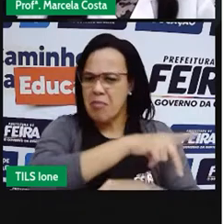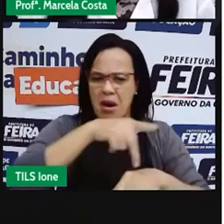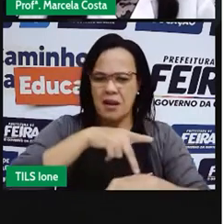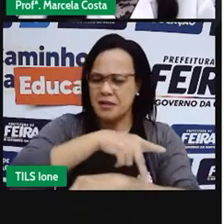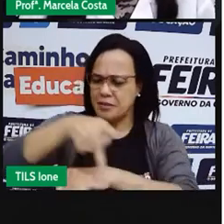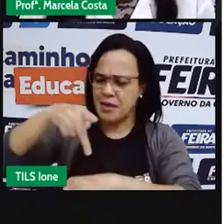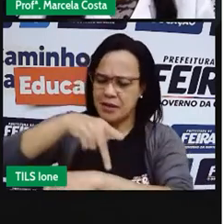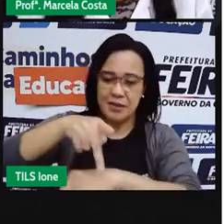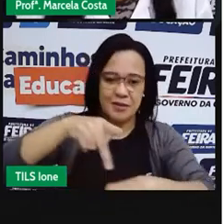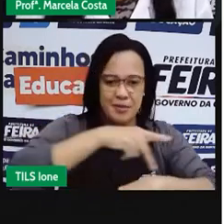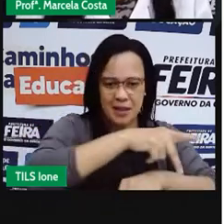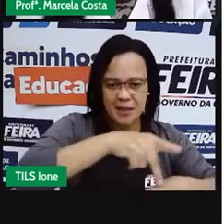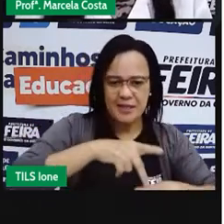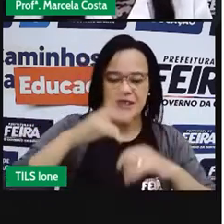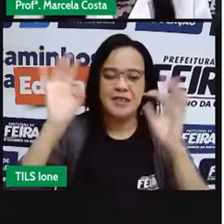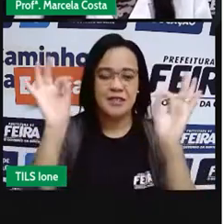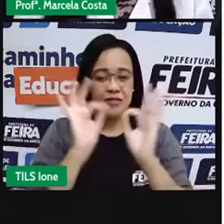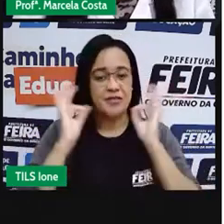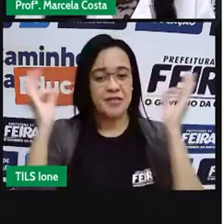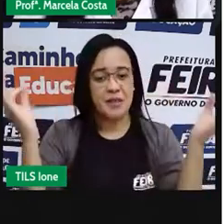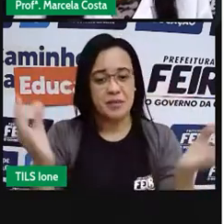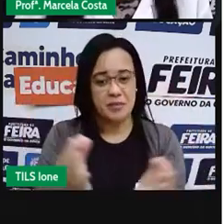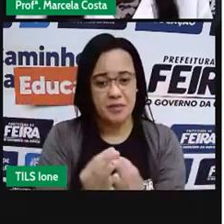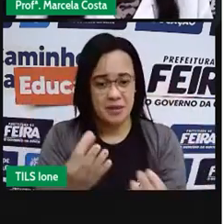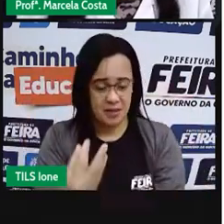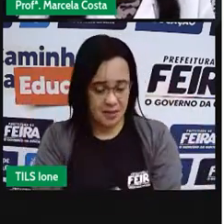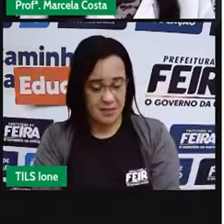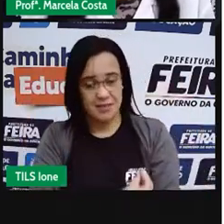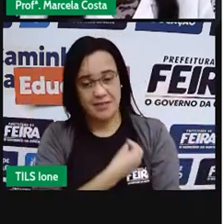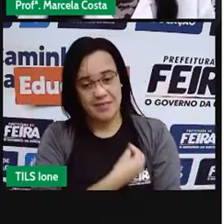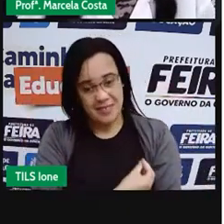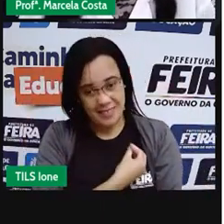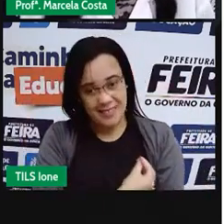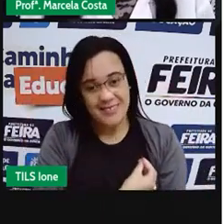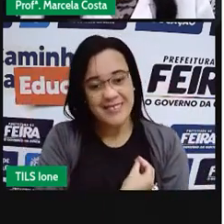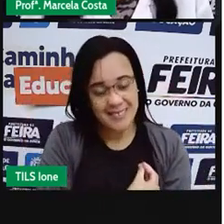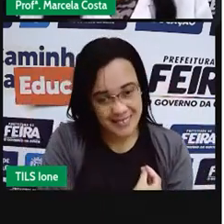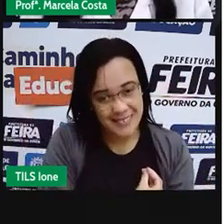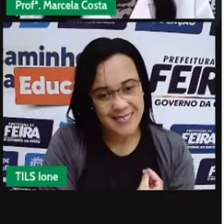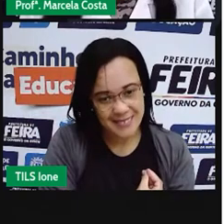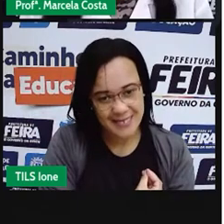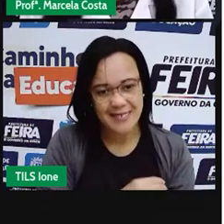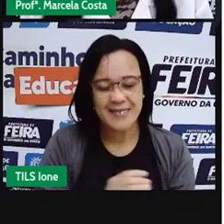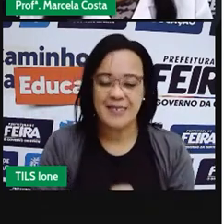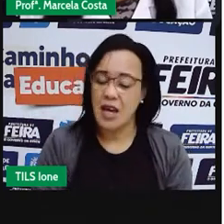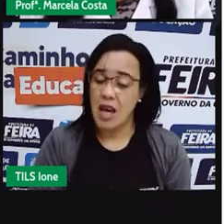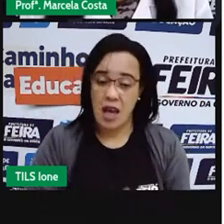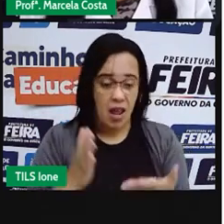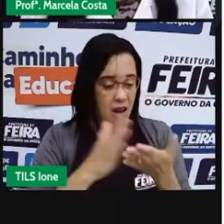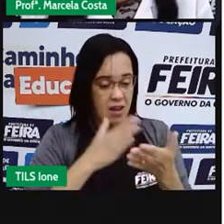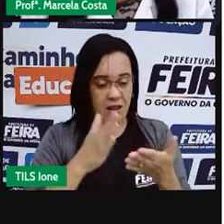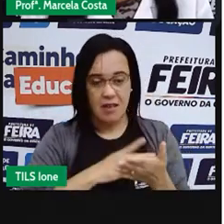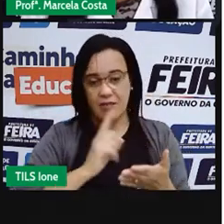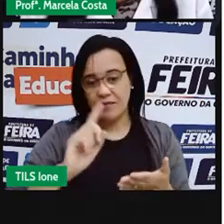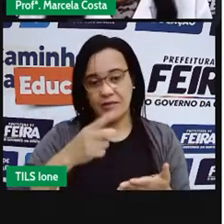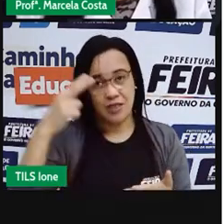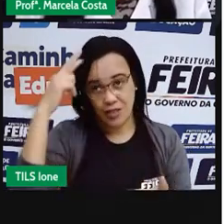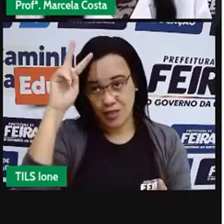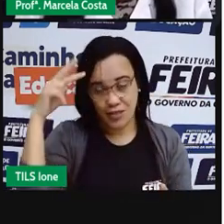sabe que tem uma família, que vive realmente no mundo real, não no livro, não numa história do